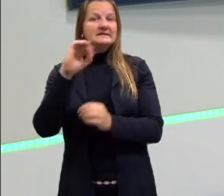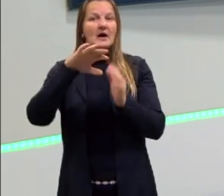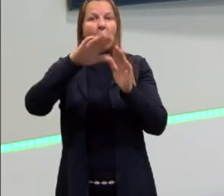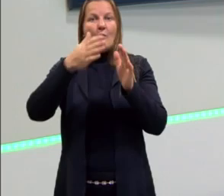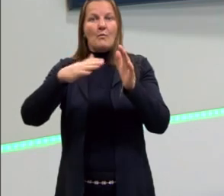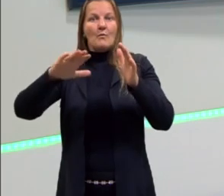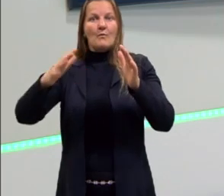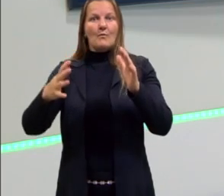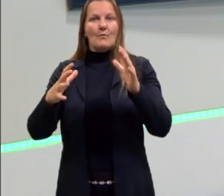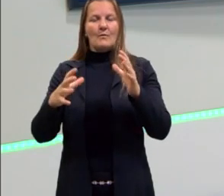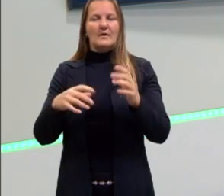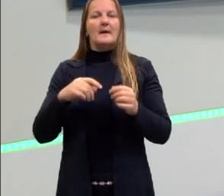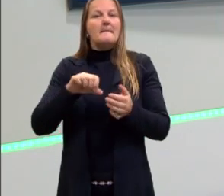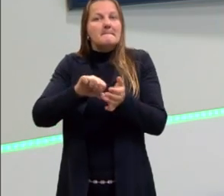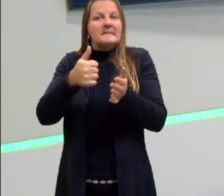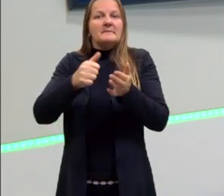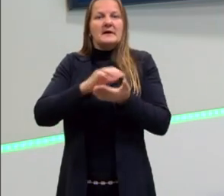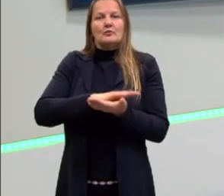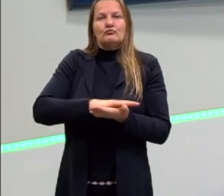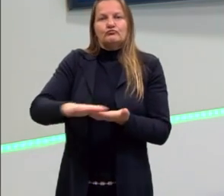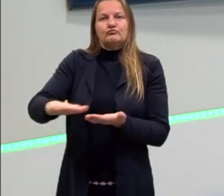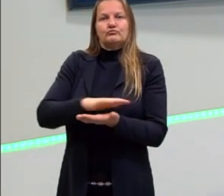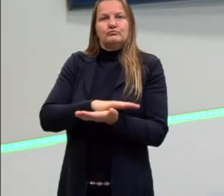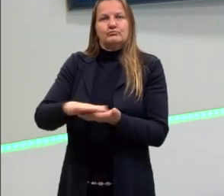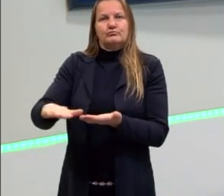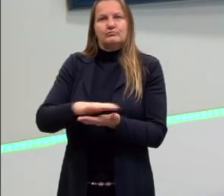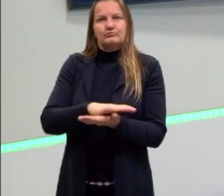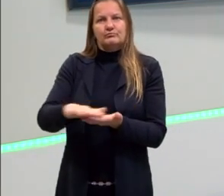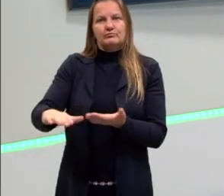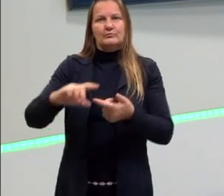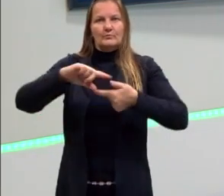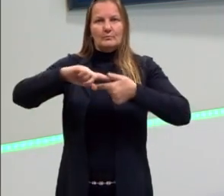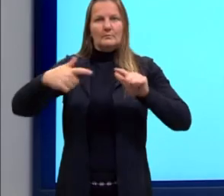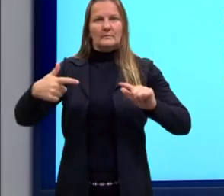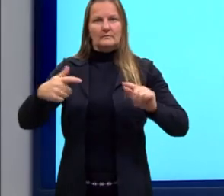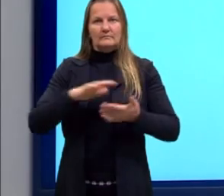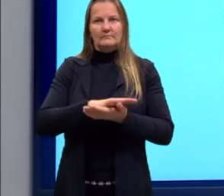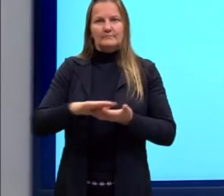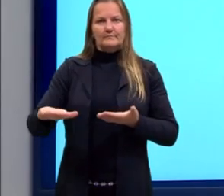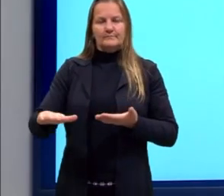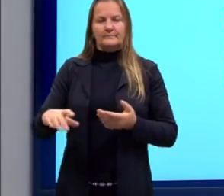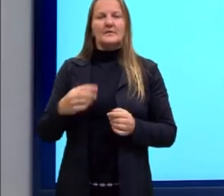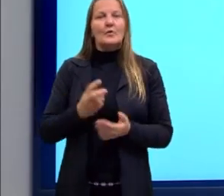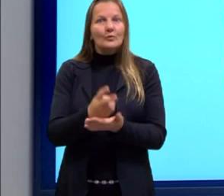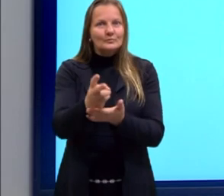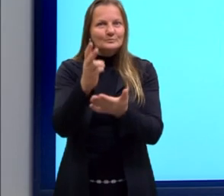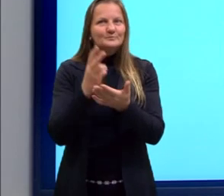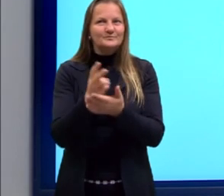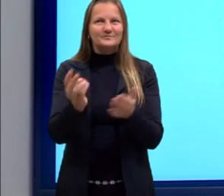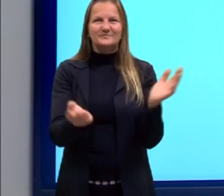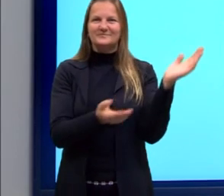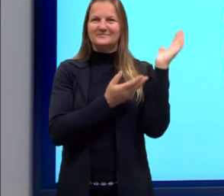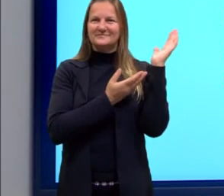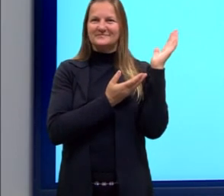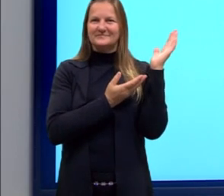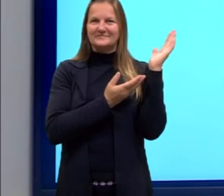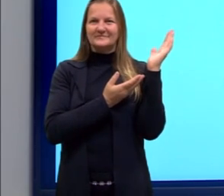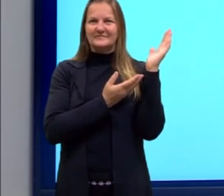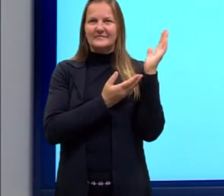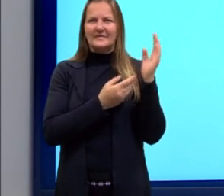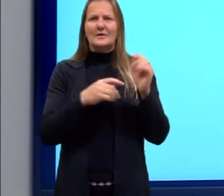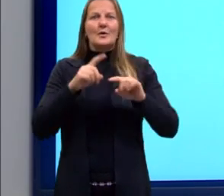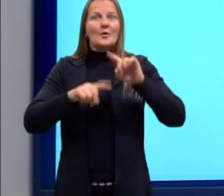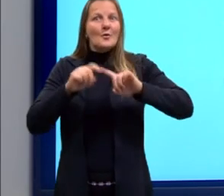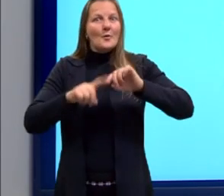a geometria plana Para darmos continuidade Então vamos falar um pouquinho sobre